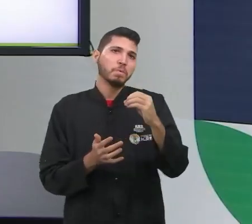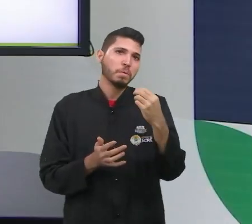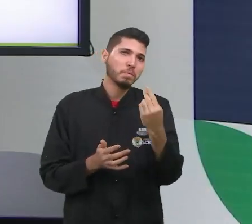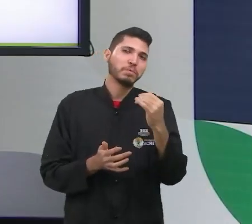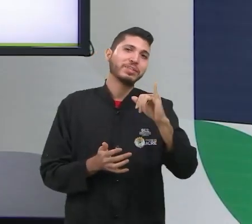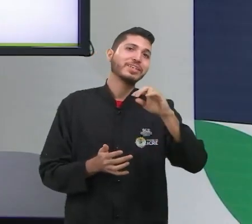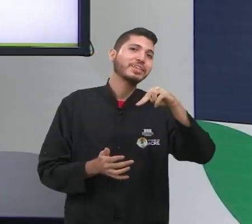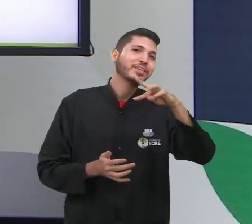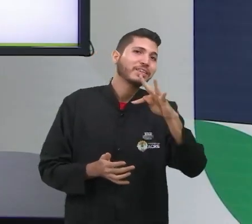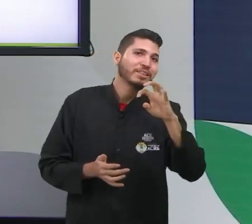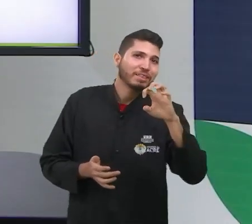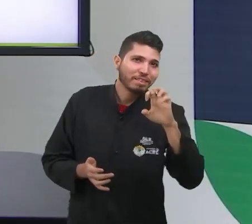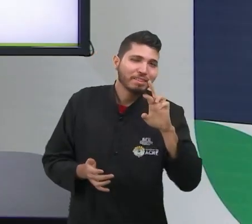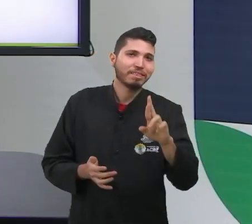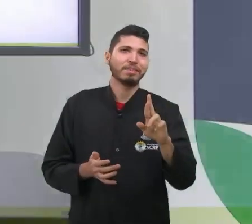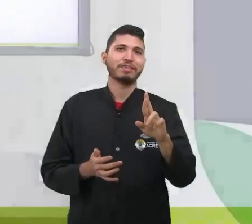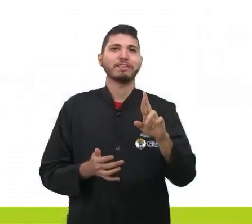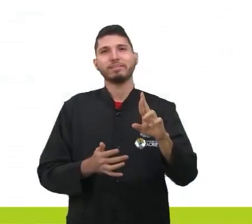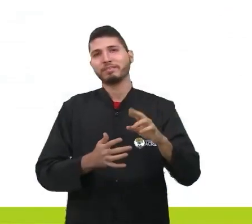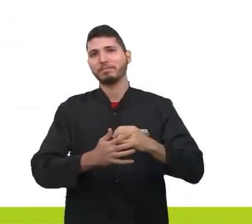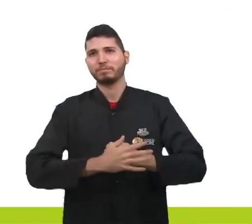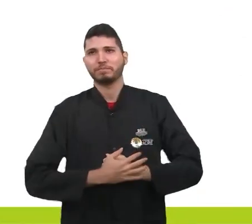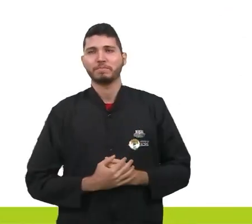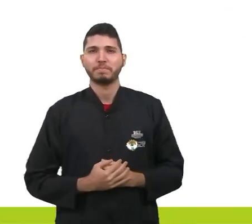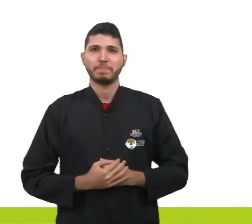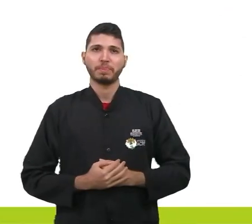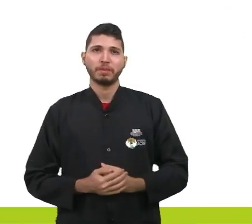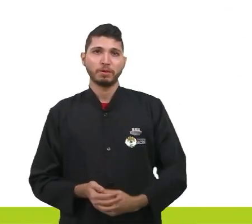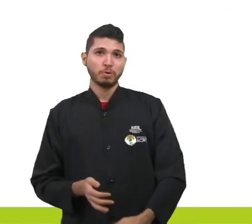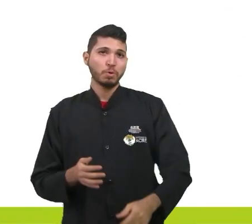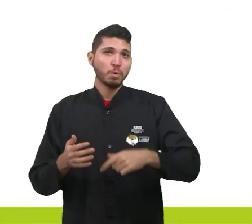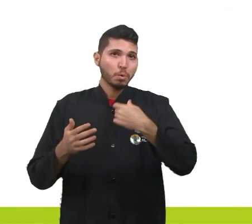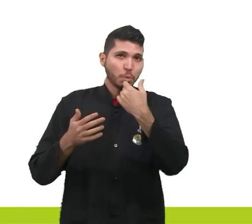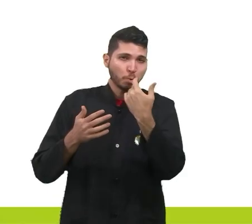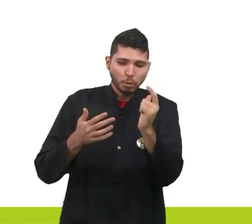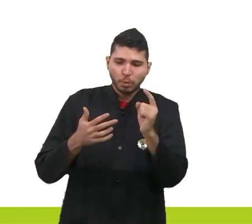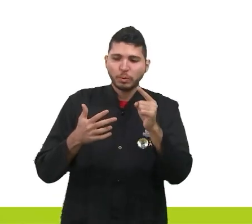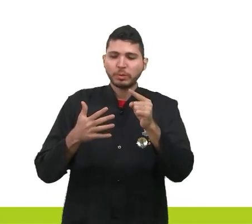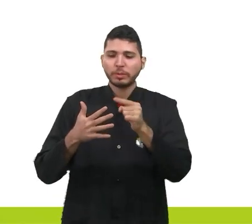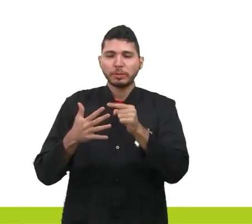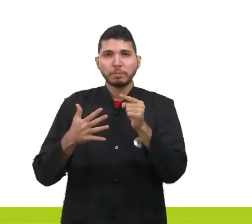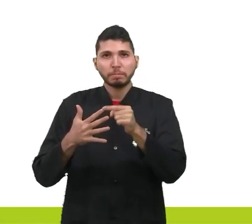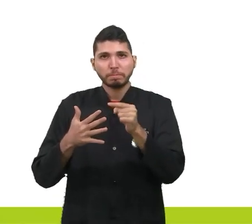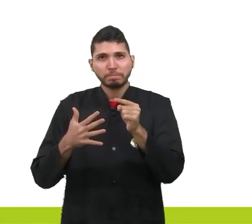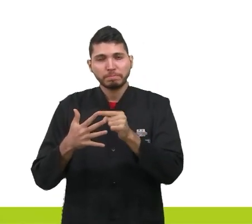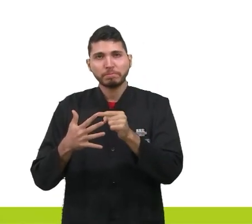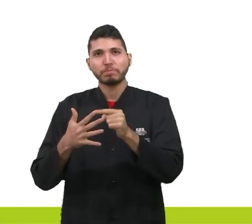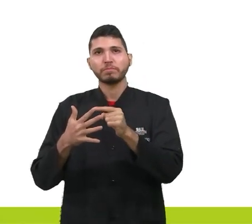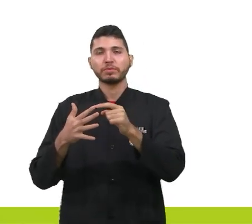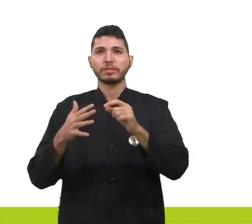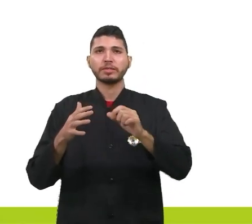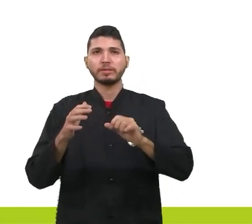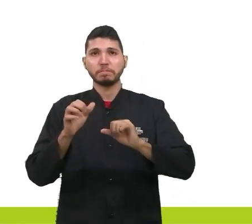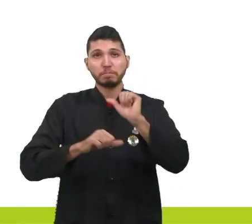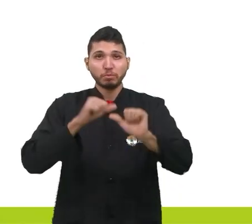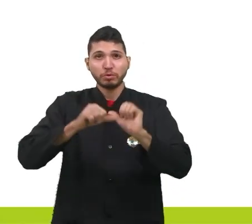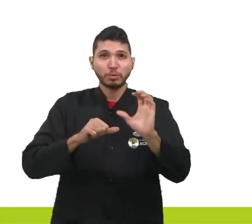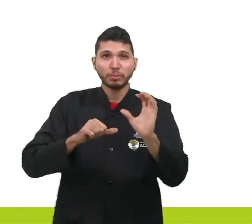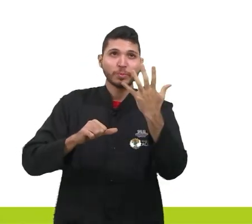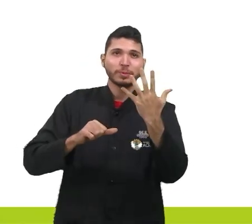falar. Pessoal, vamos lá então. Outro fator que influencia diretamente o clima é o fator chamado